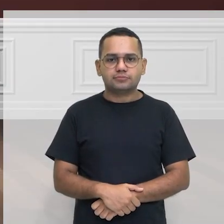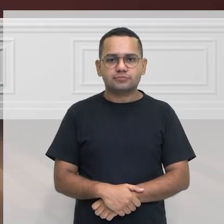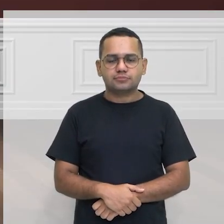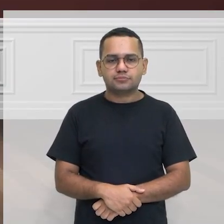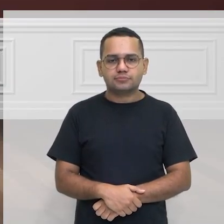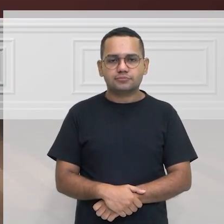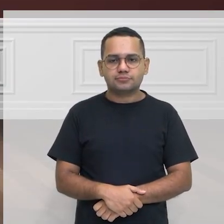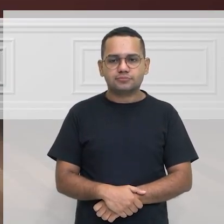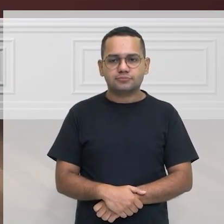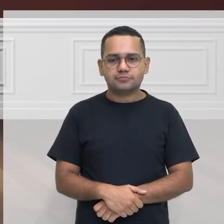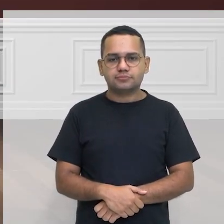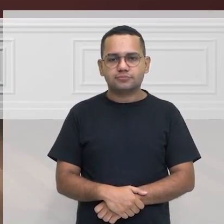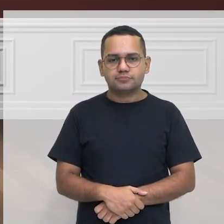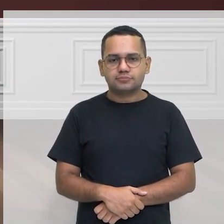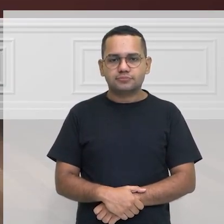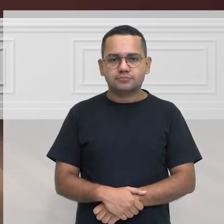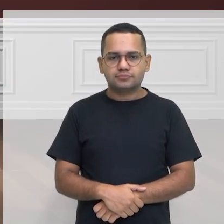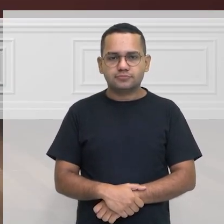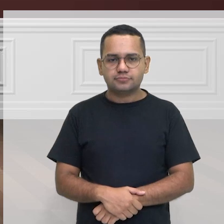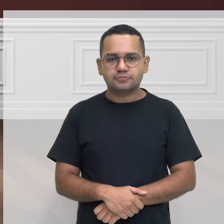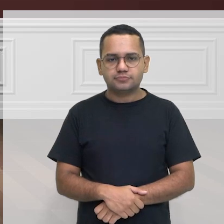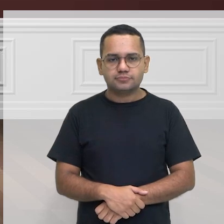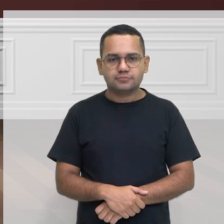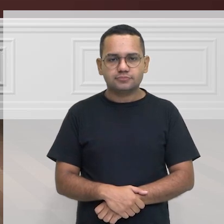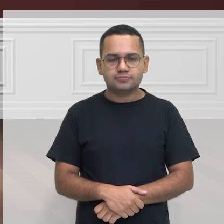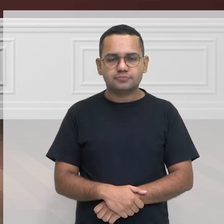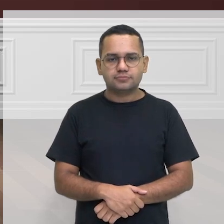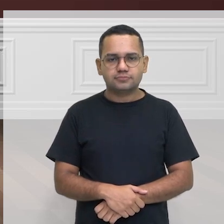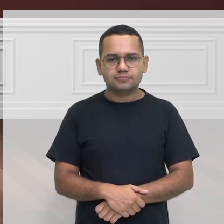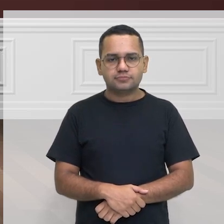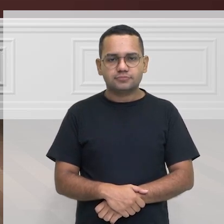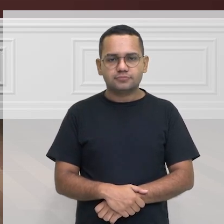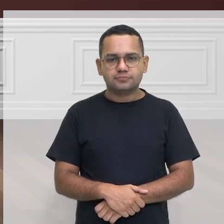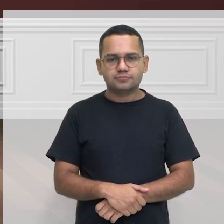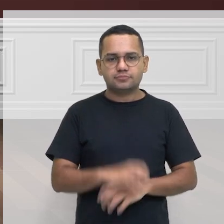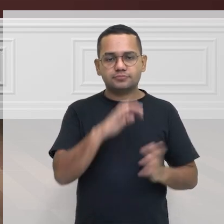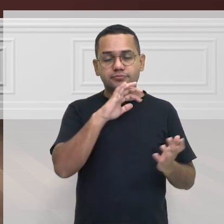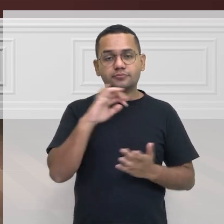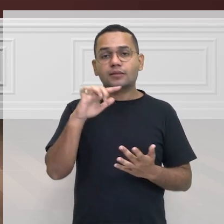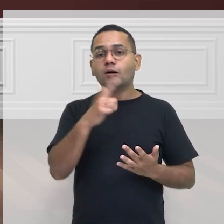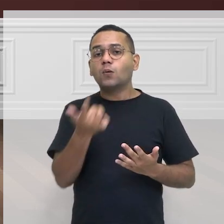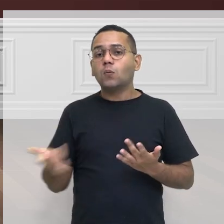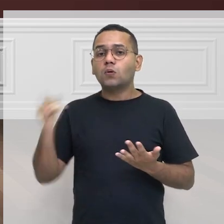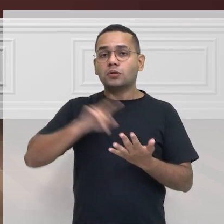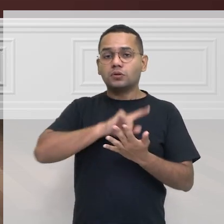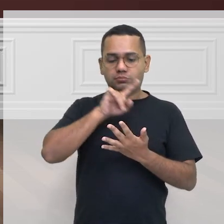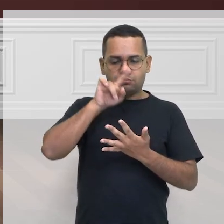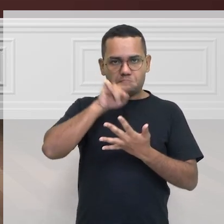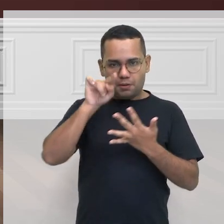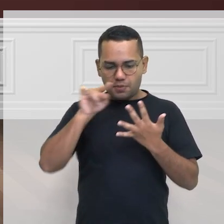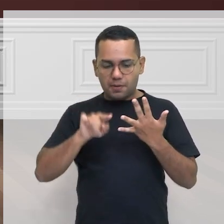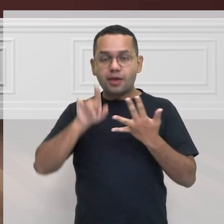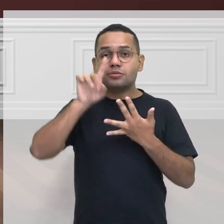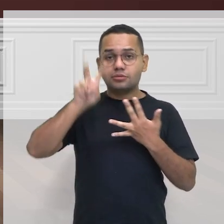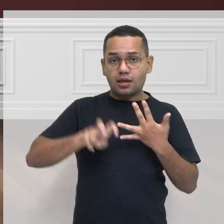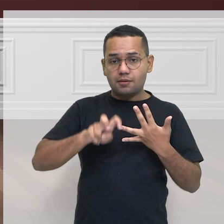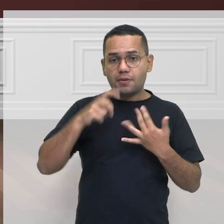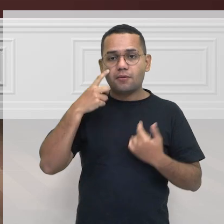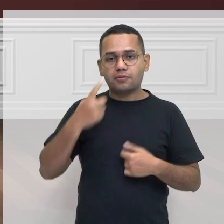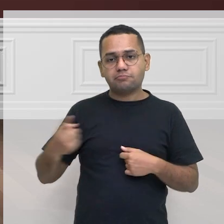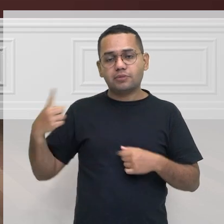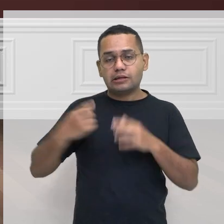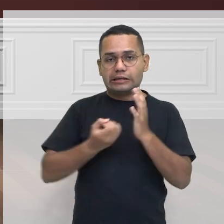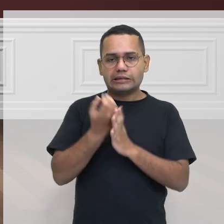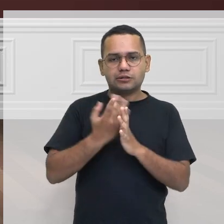E agora a gente vai fazer um contexto, certo, sobre a produção artística. Então, a produção